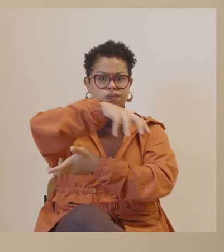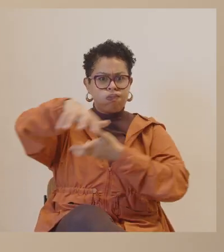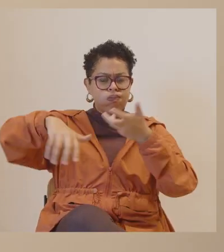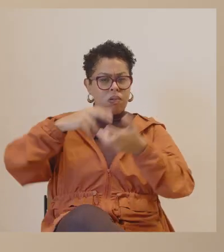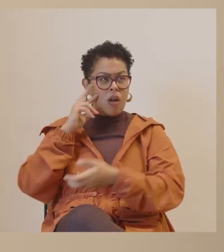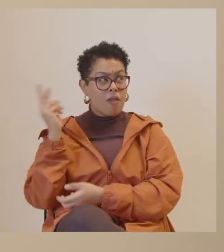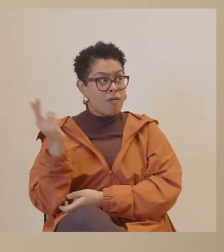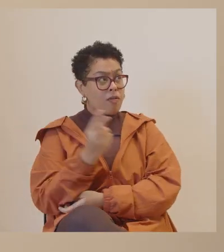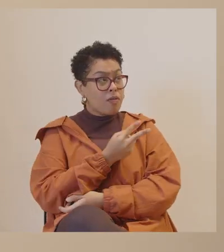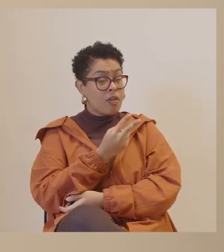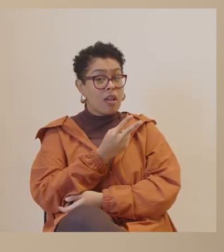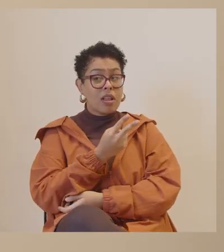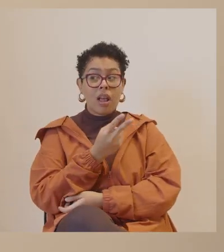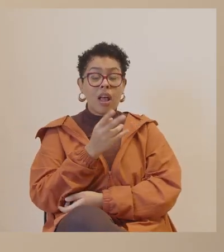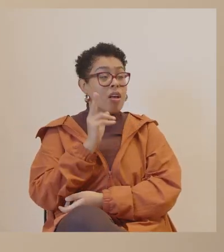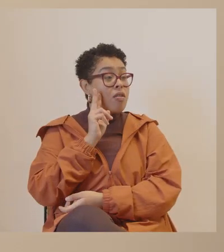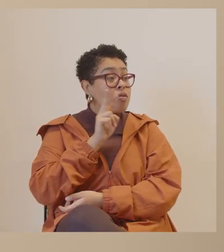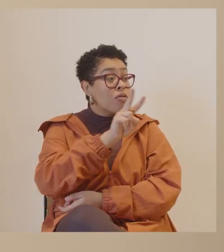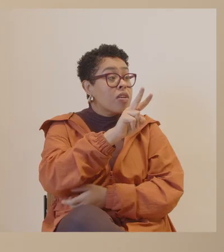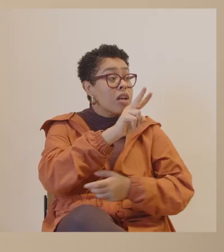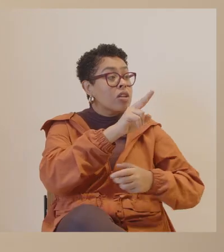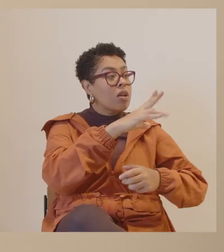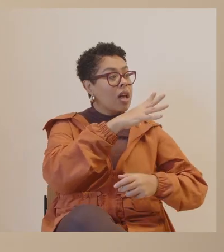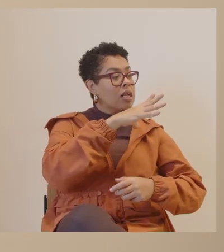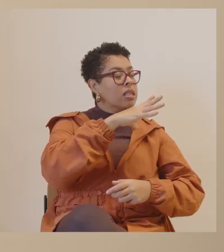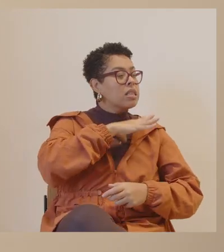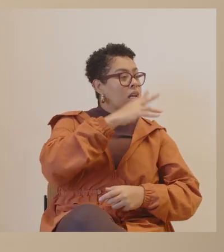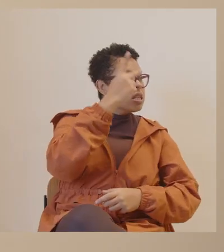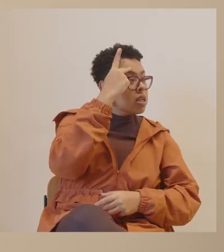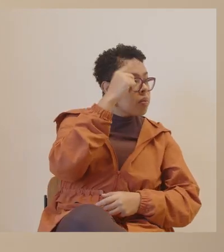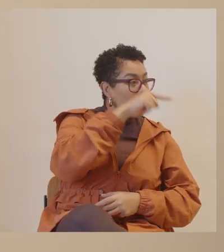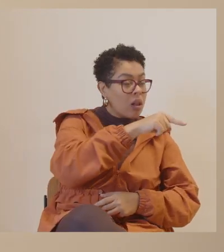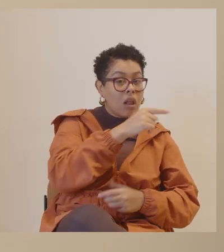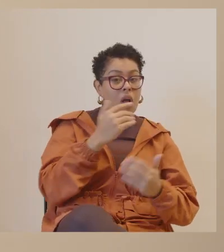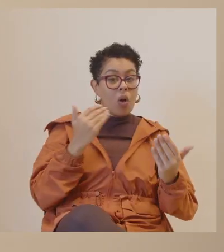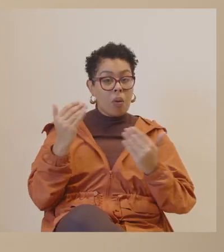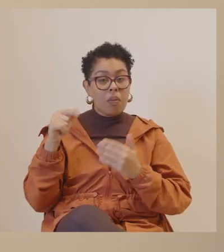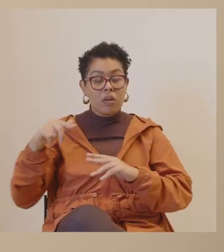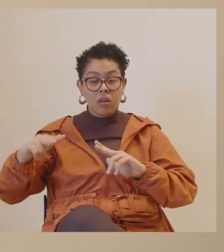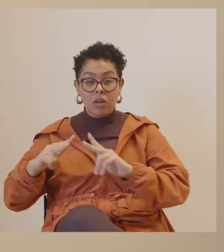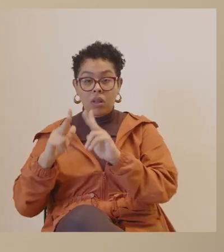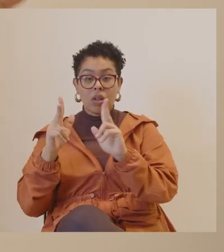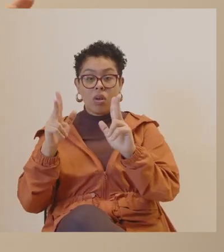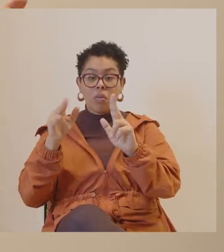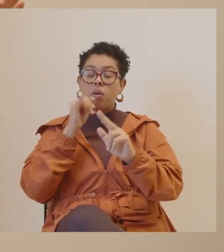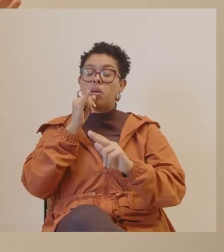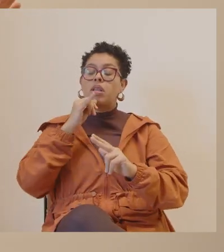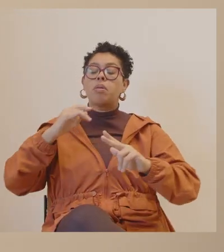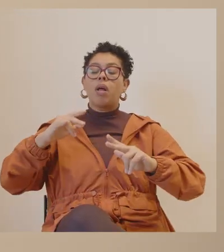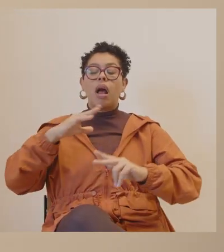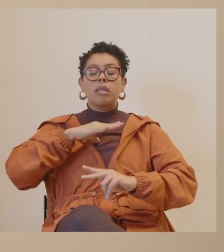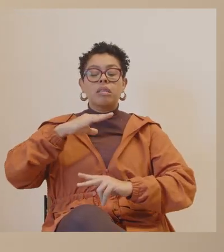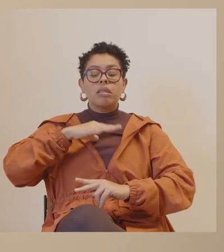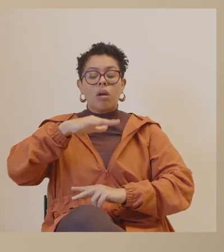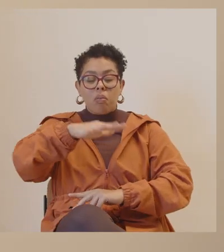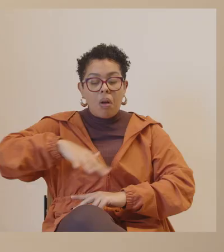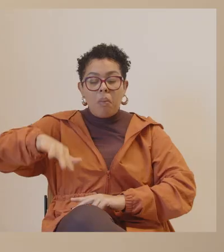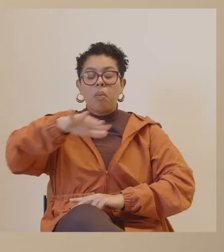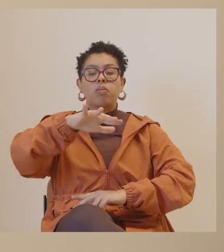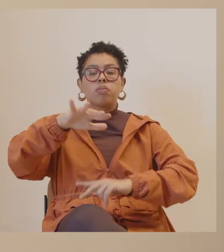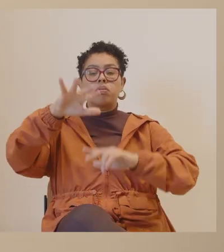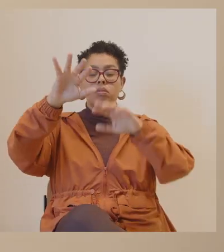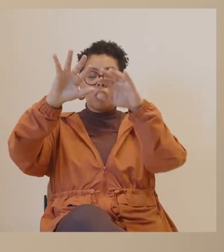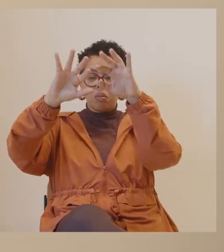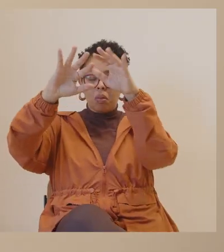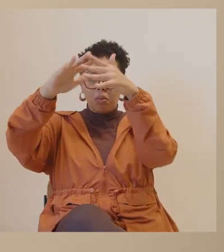vendo aqui em São Paulo aconteceu em Paris, ou seja, a cidade medieval é posta abaixo, e o